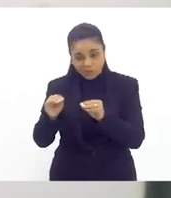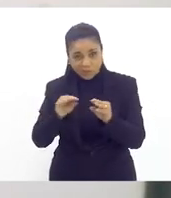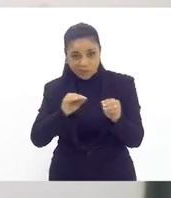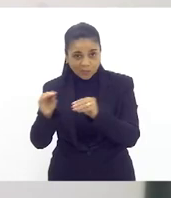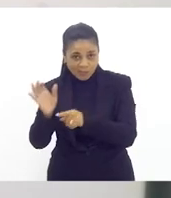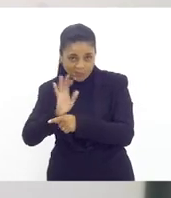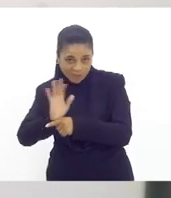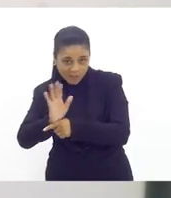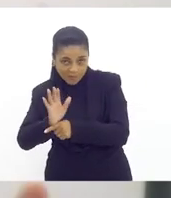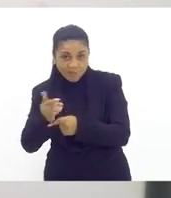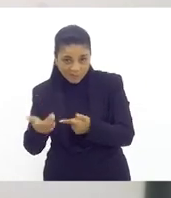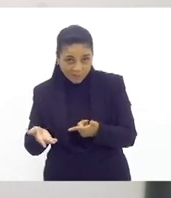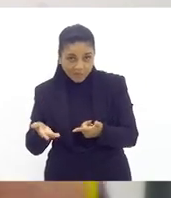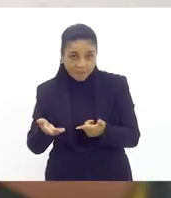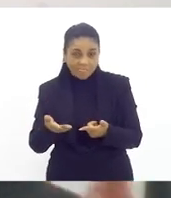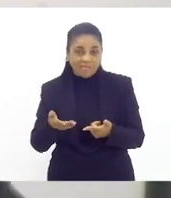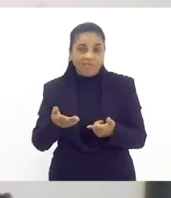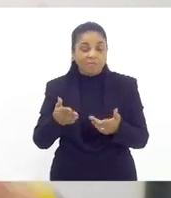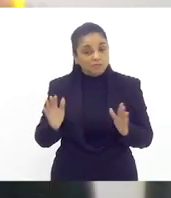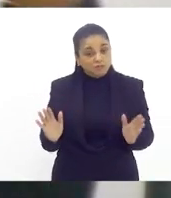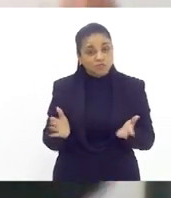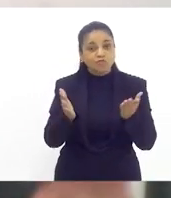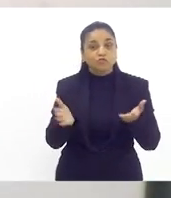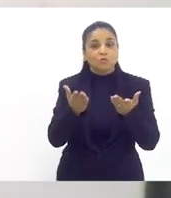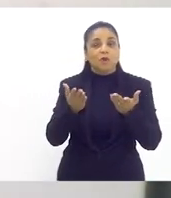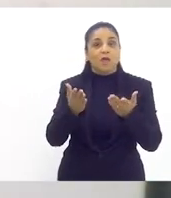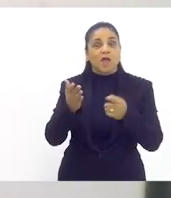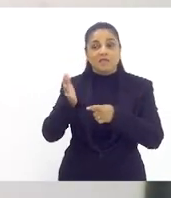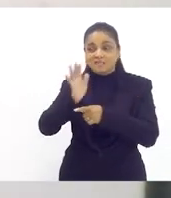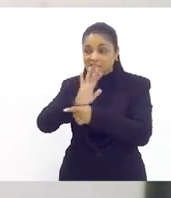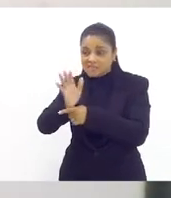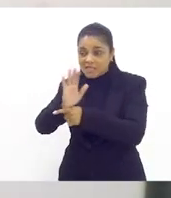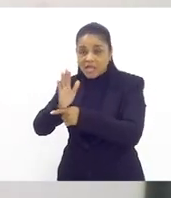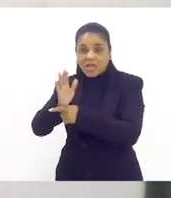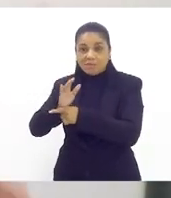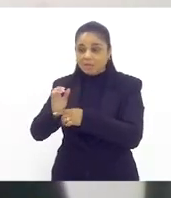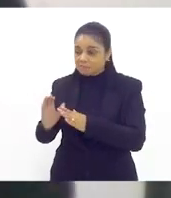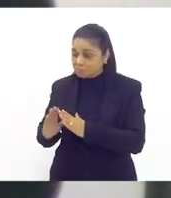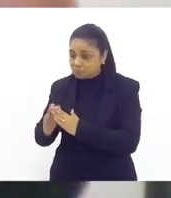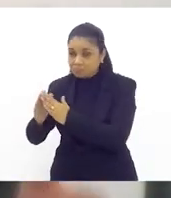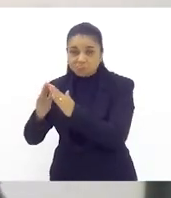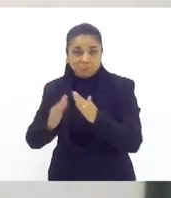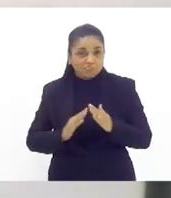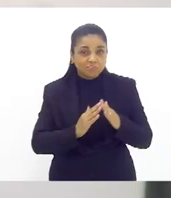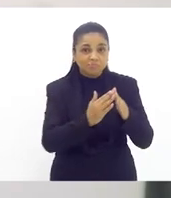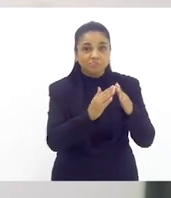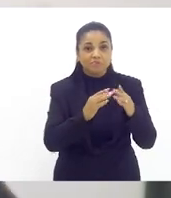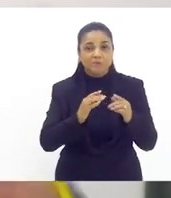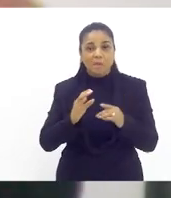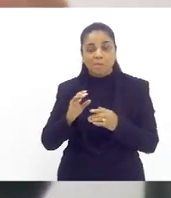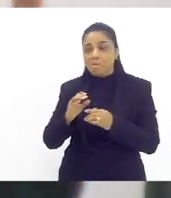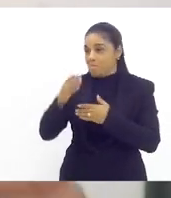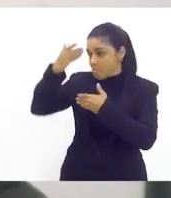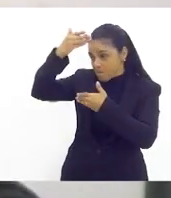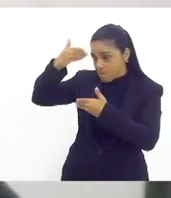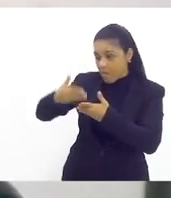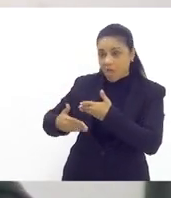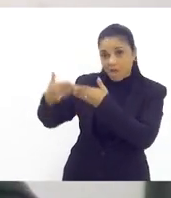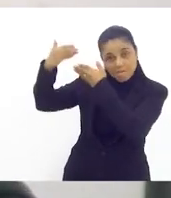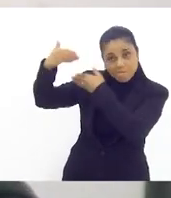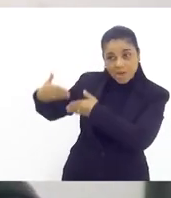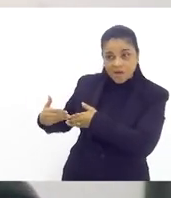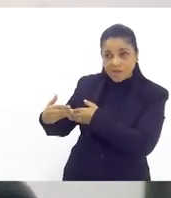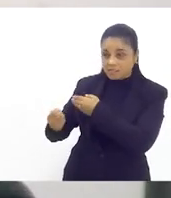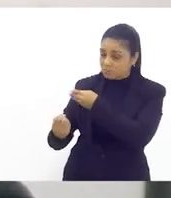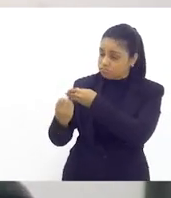Olha que interessante a gente pode estar estimulando ter cinema nas periferias sendo exibido nas paredes pode fazer